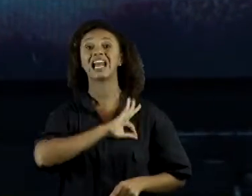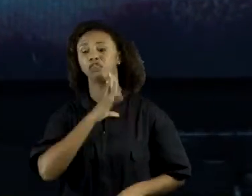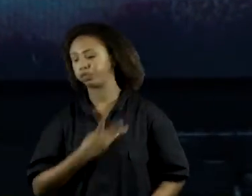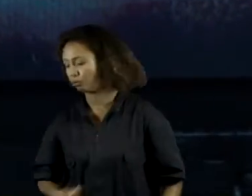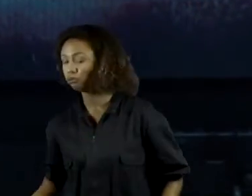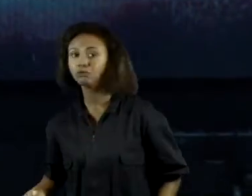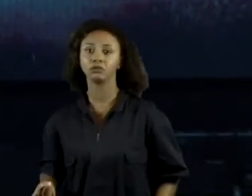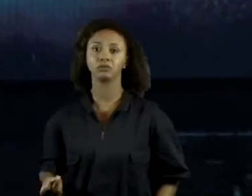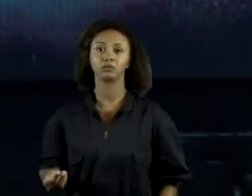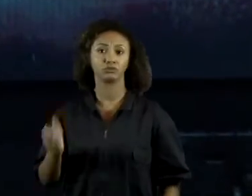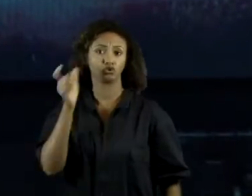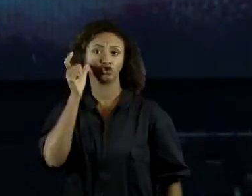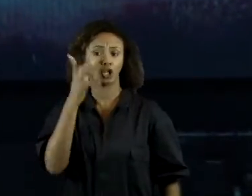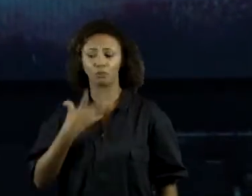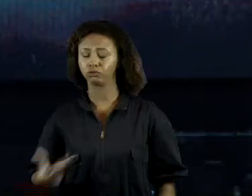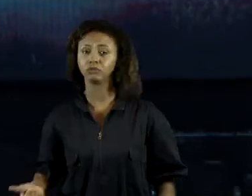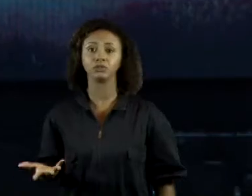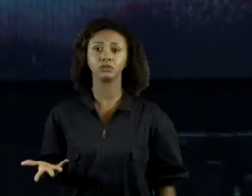Ou para ganhar